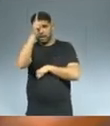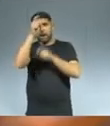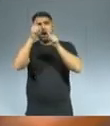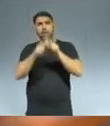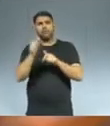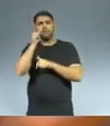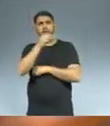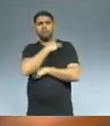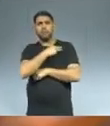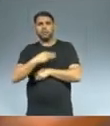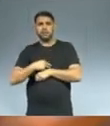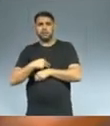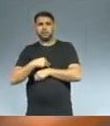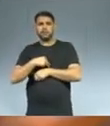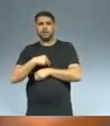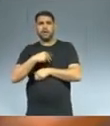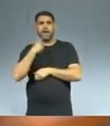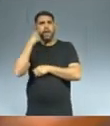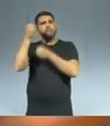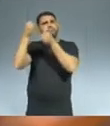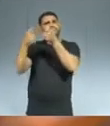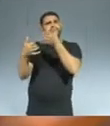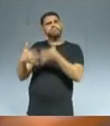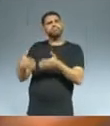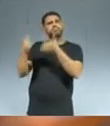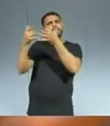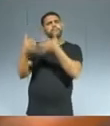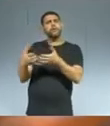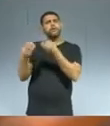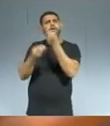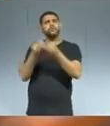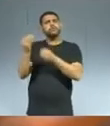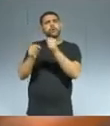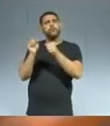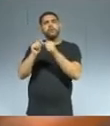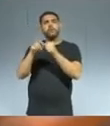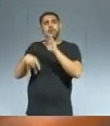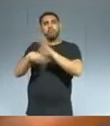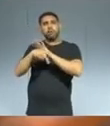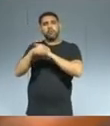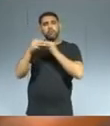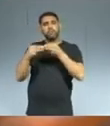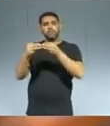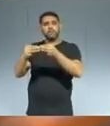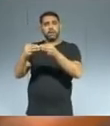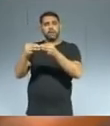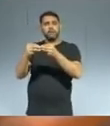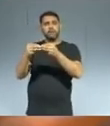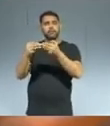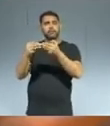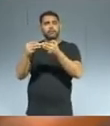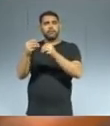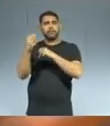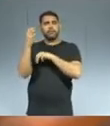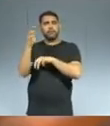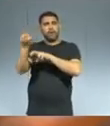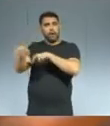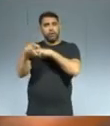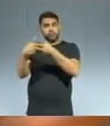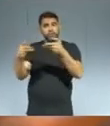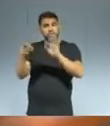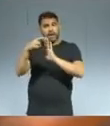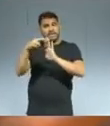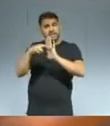Aonde a ministra ela explanou na sobre o que para o Ministério da Agricultura né E para o governo brasileiro